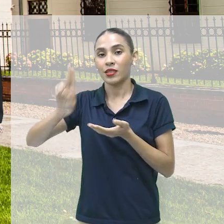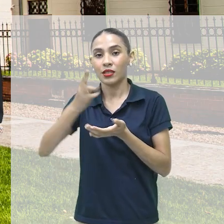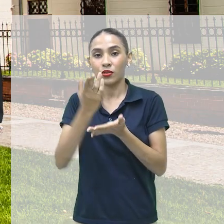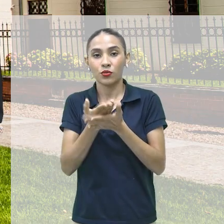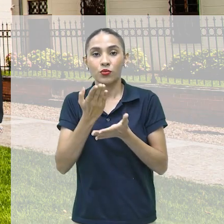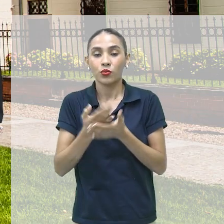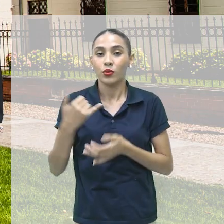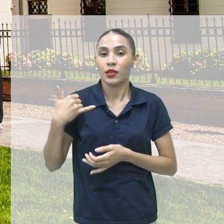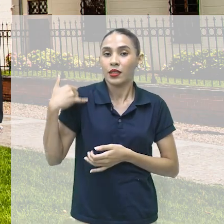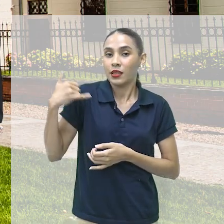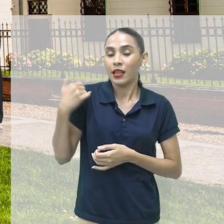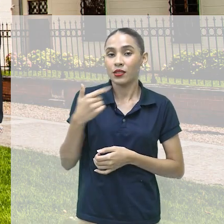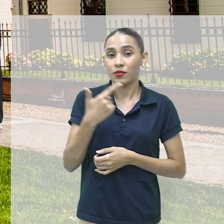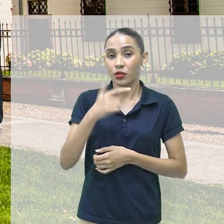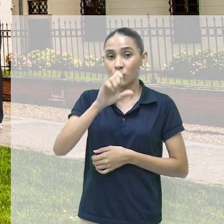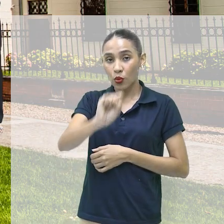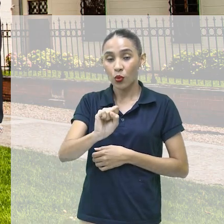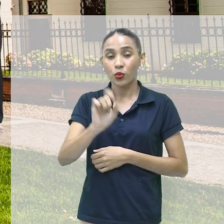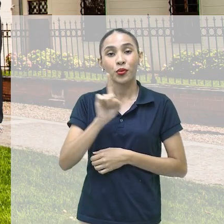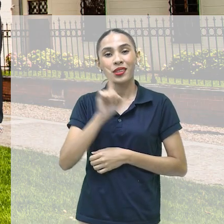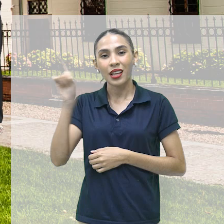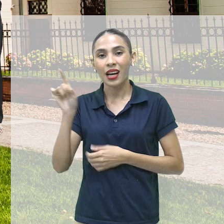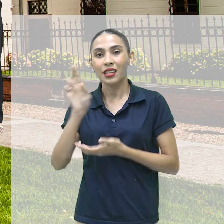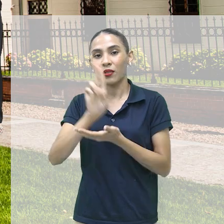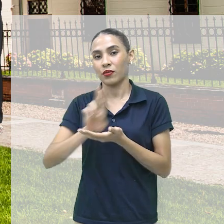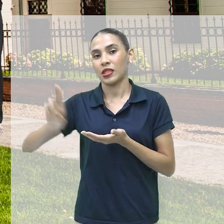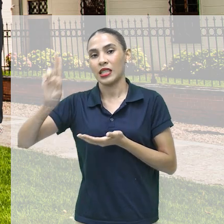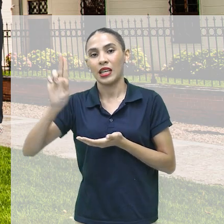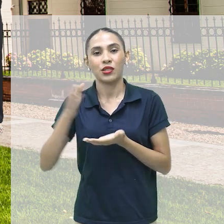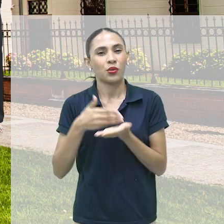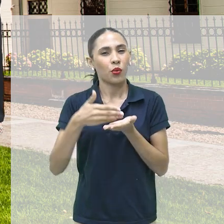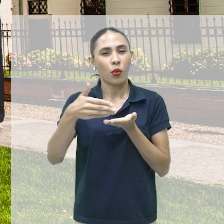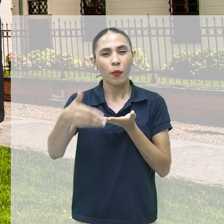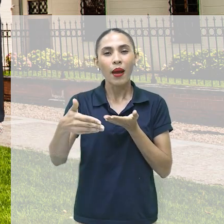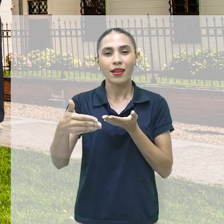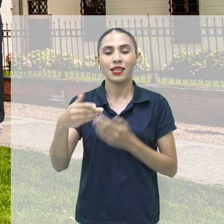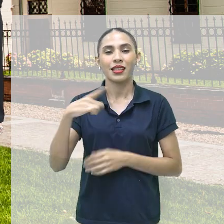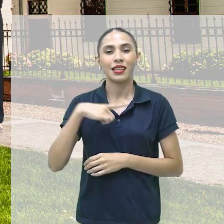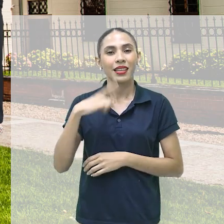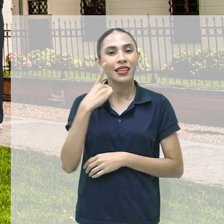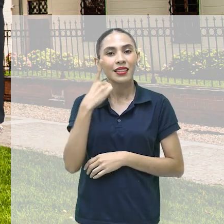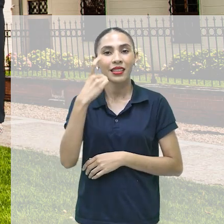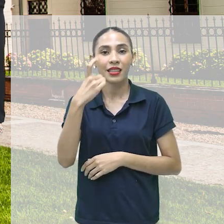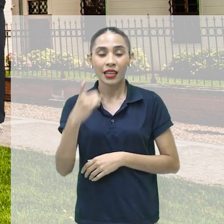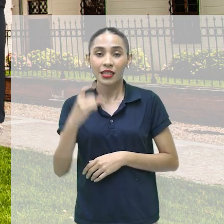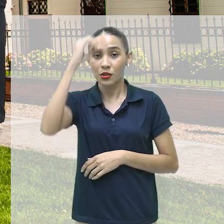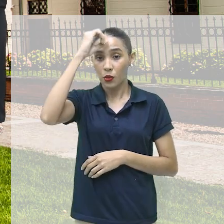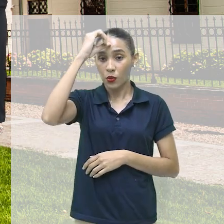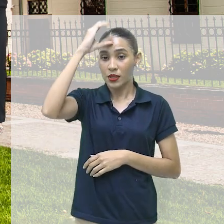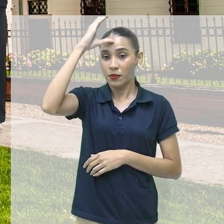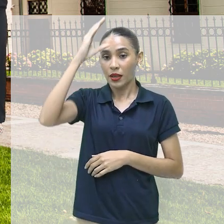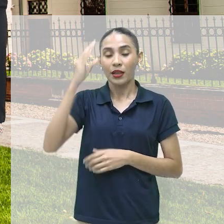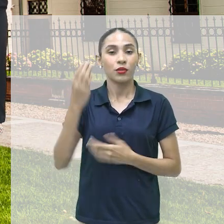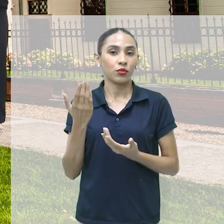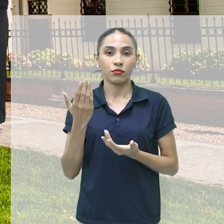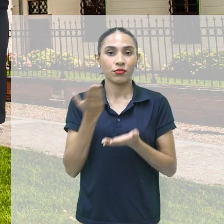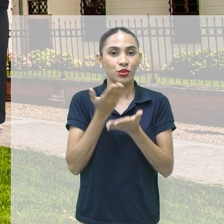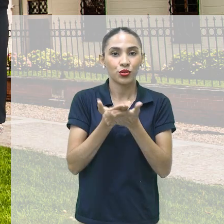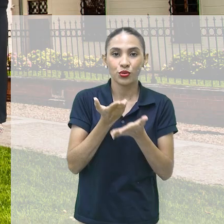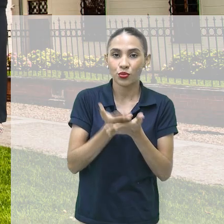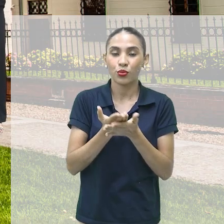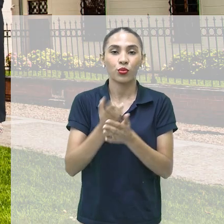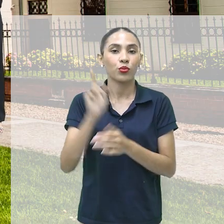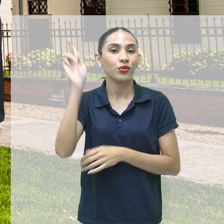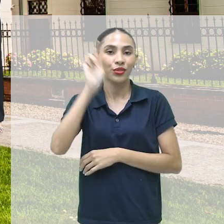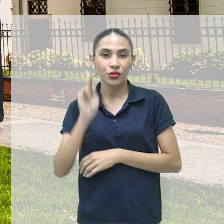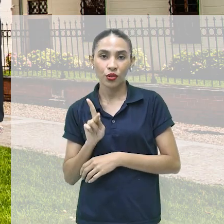universidade aos 28 anos. Lá na universidade, ele começa a ter ali conhecimentos relacionados à história,